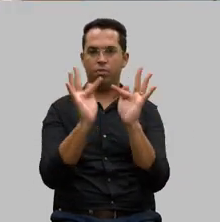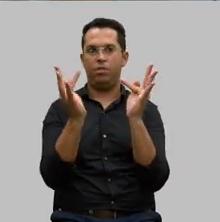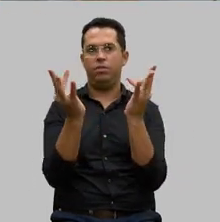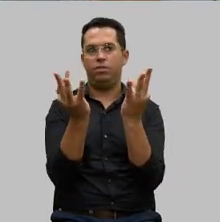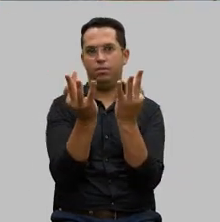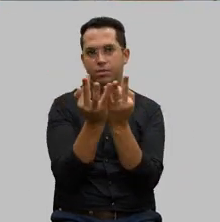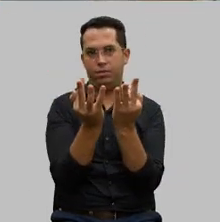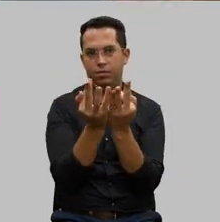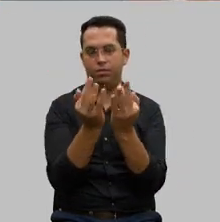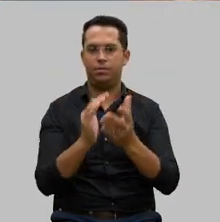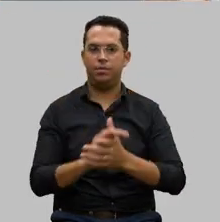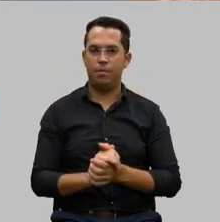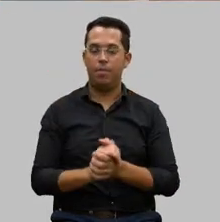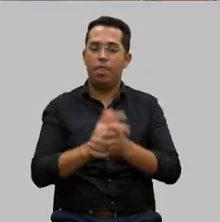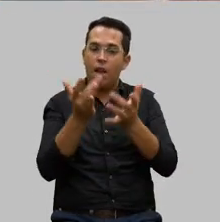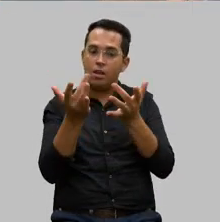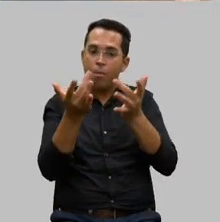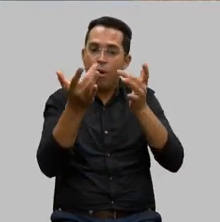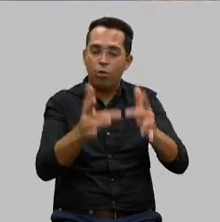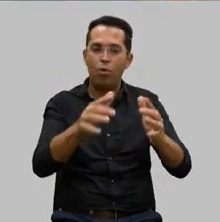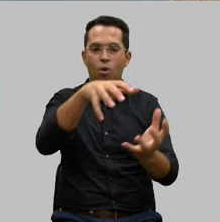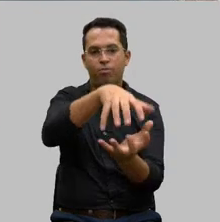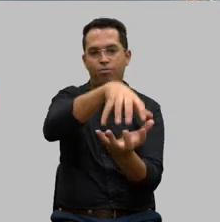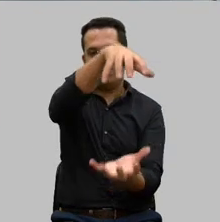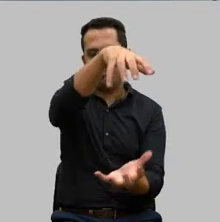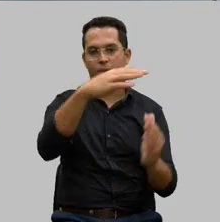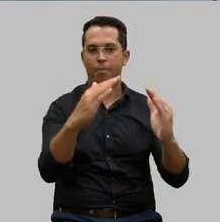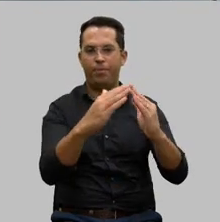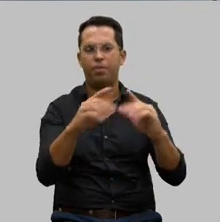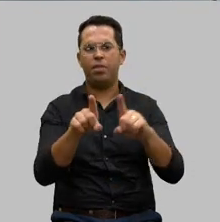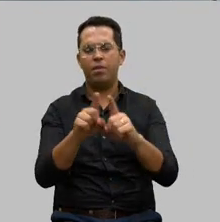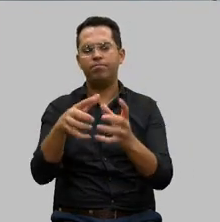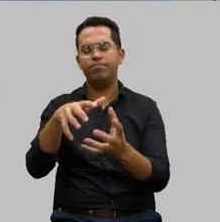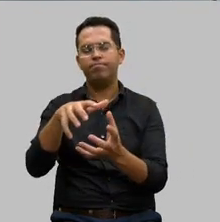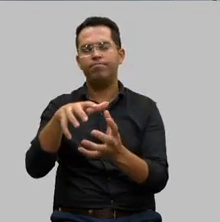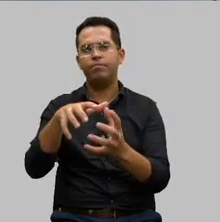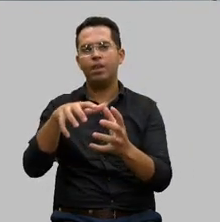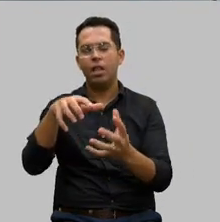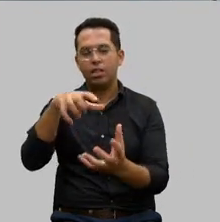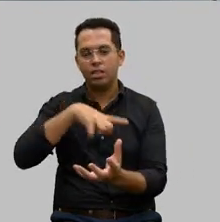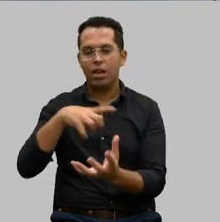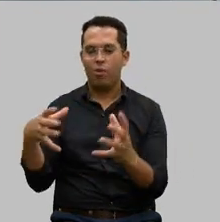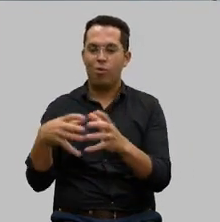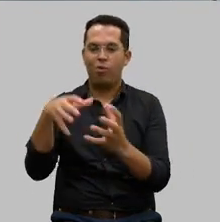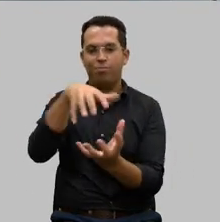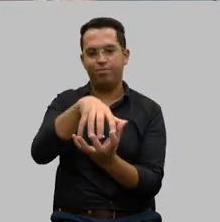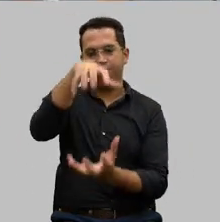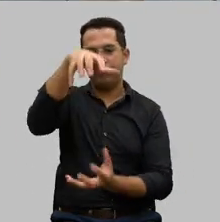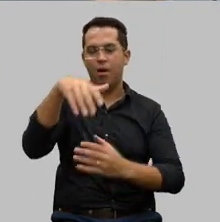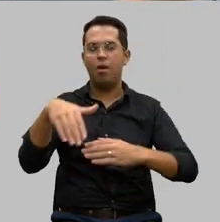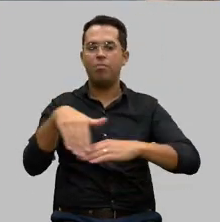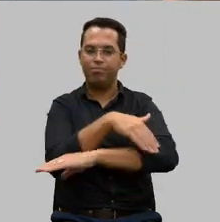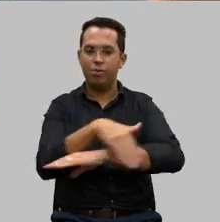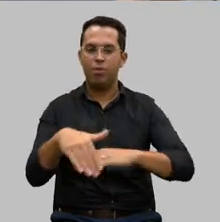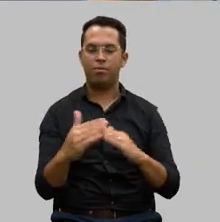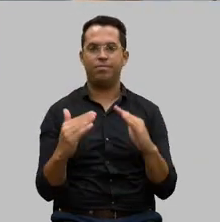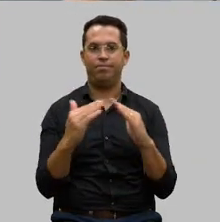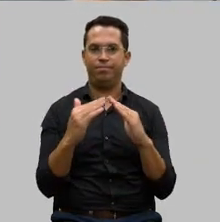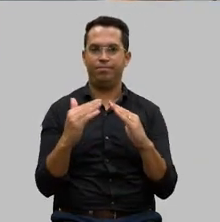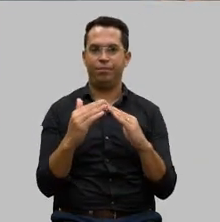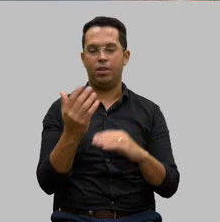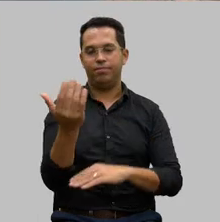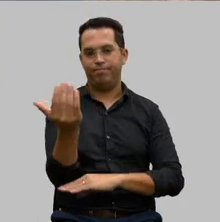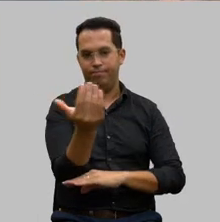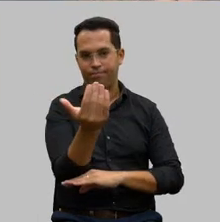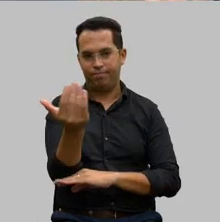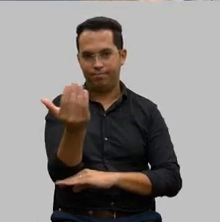tem os o as pessoas idosas que são moradoras de rua né A questão dos cumuladores que a gente agora tá criando vai